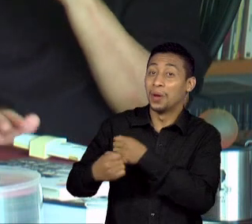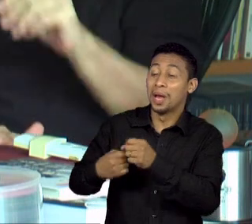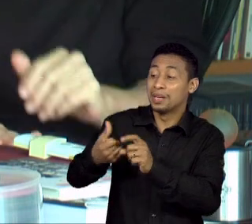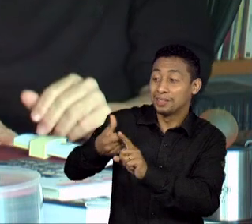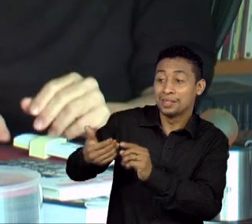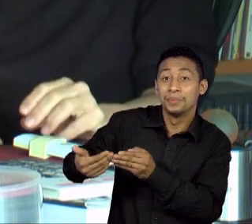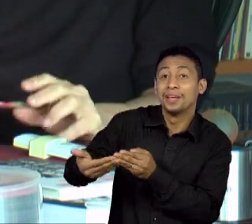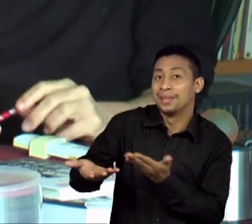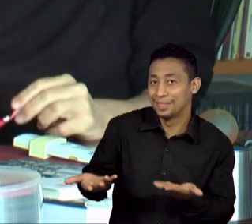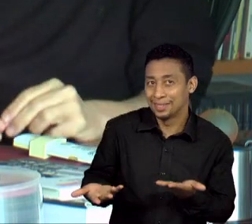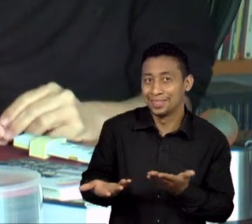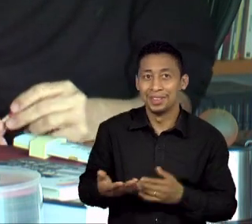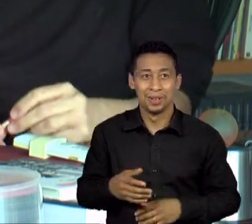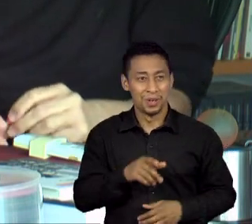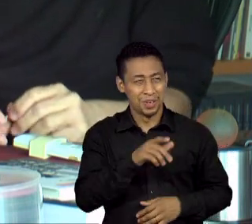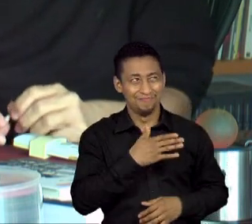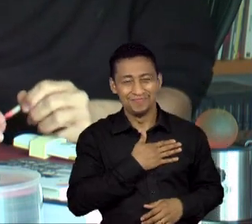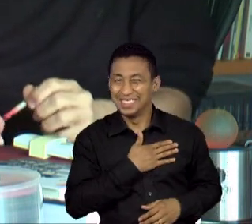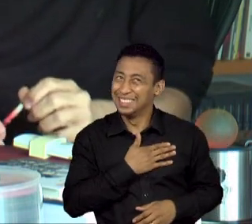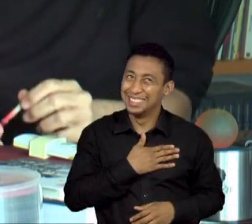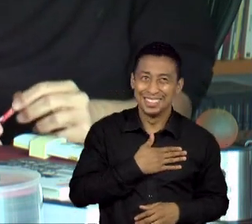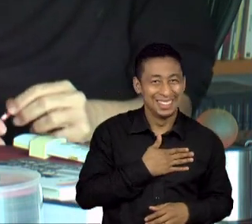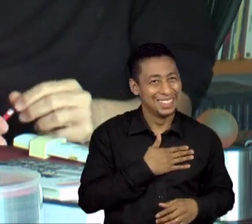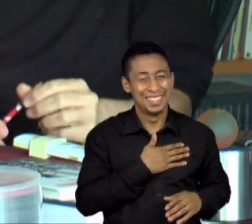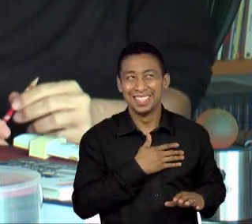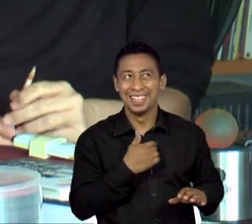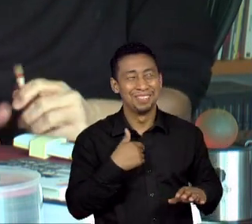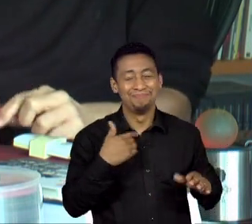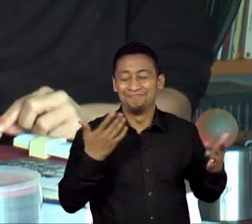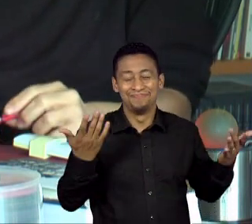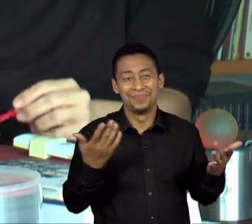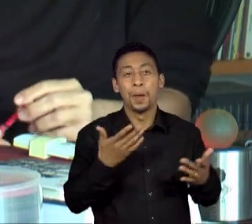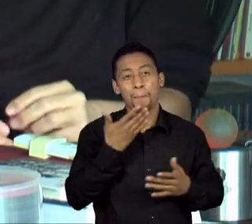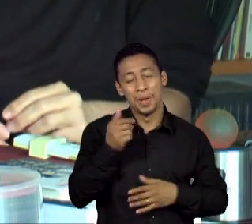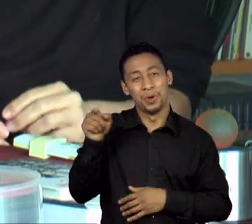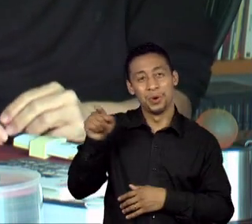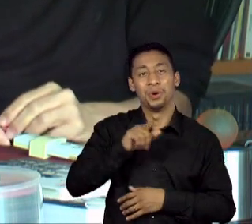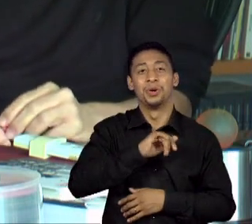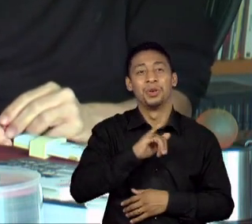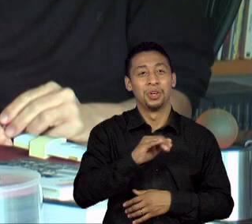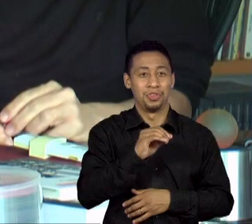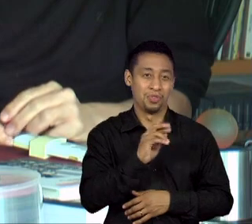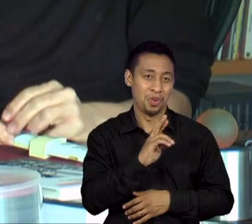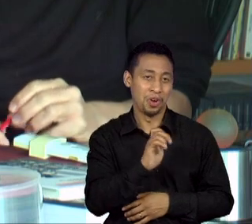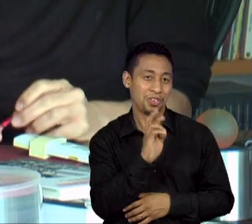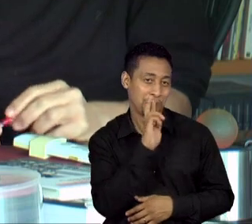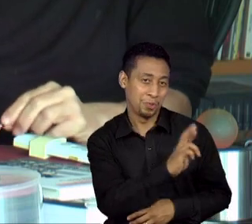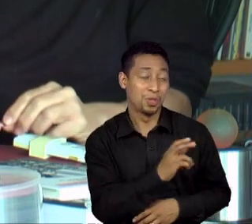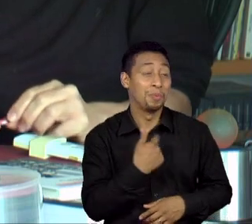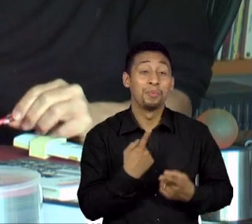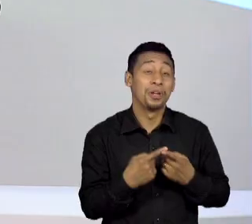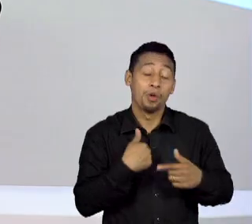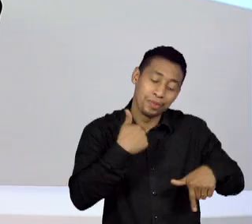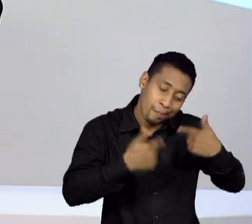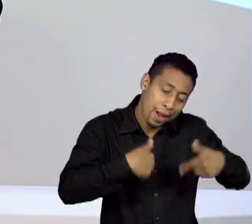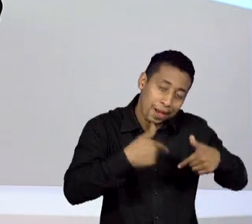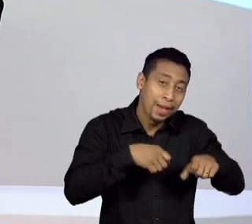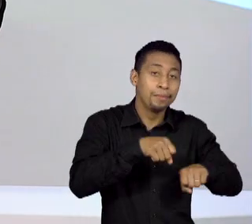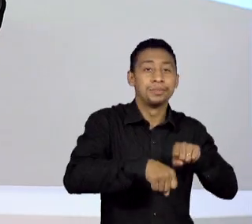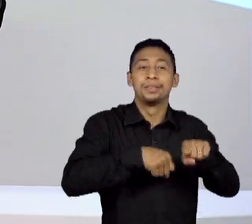Nossa, Jorge que vai dizer, eu fiquei tão fora da pandemia, eu só fiz trabalhar, escrever e andar de bicicleta na pandemia.